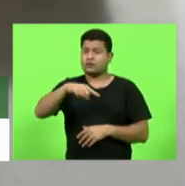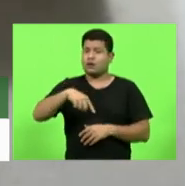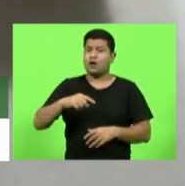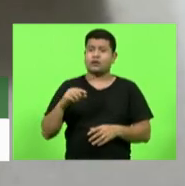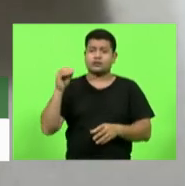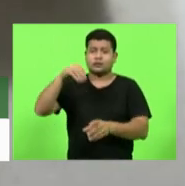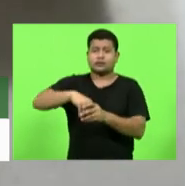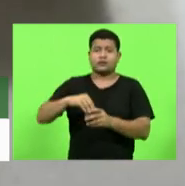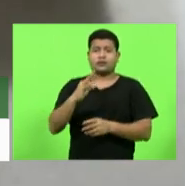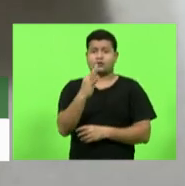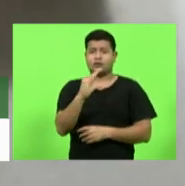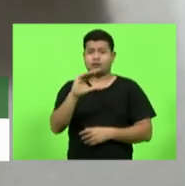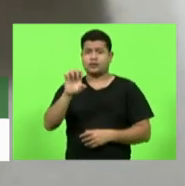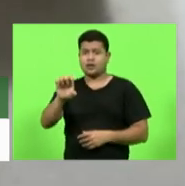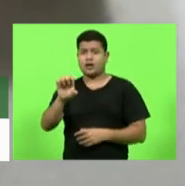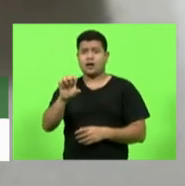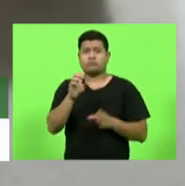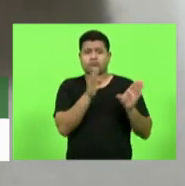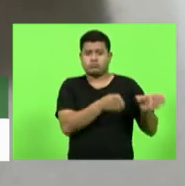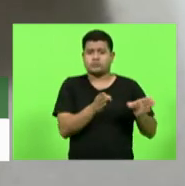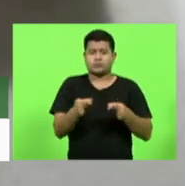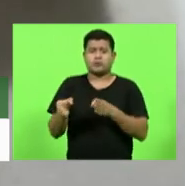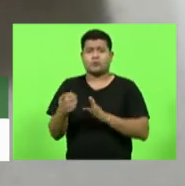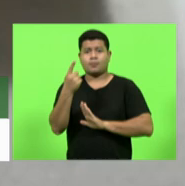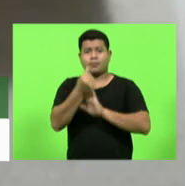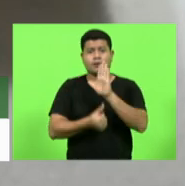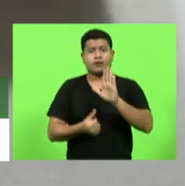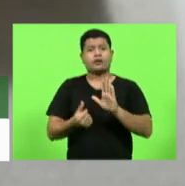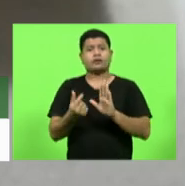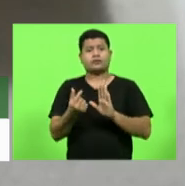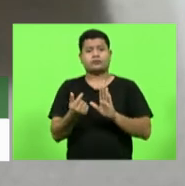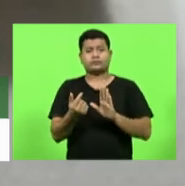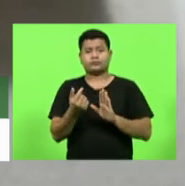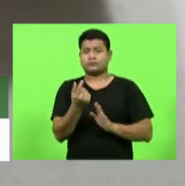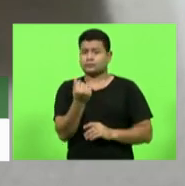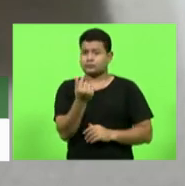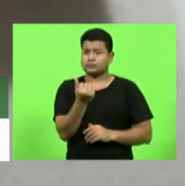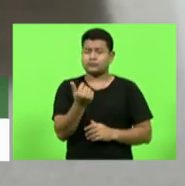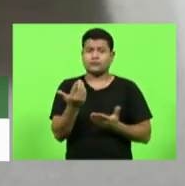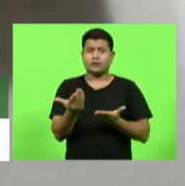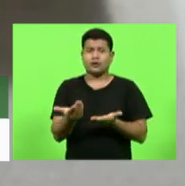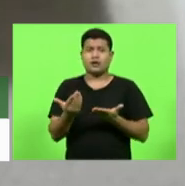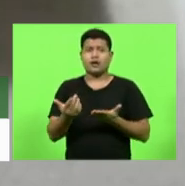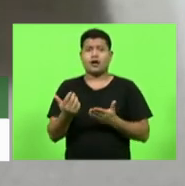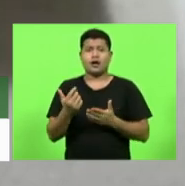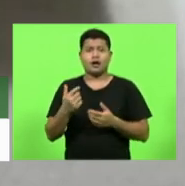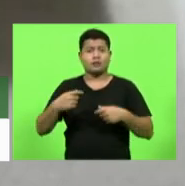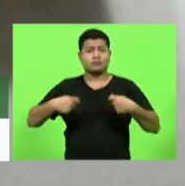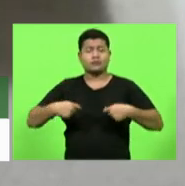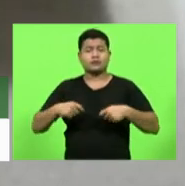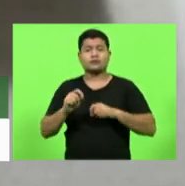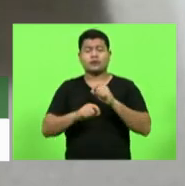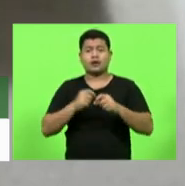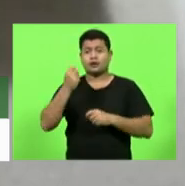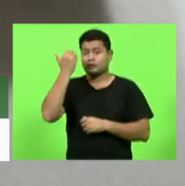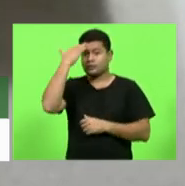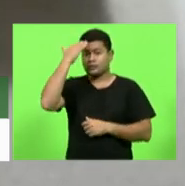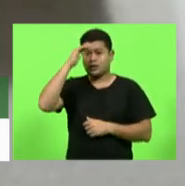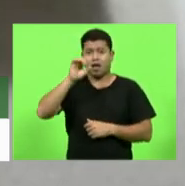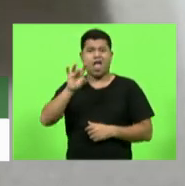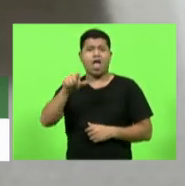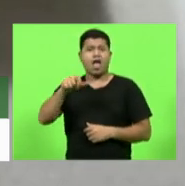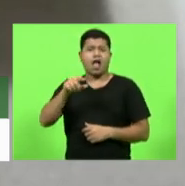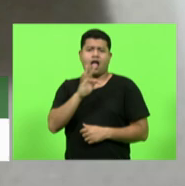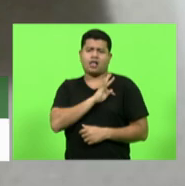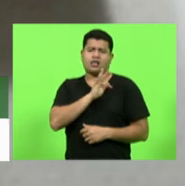Planejamento, legislação orçamentária, execução dos orçamentos, nós temos que compreender, isso não é só uma questão técnica,